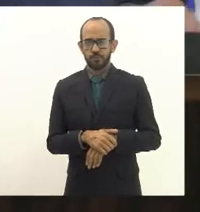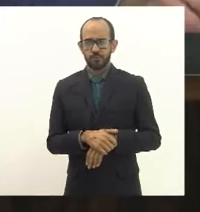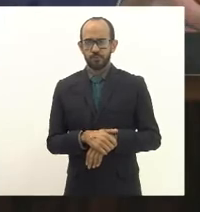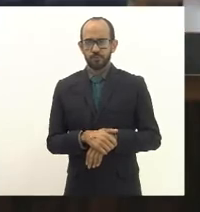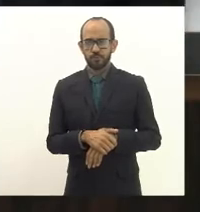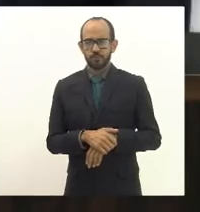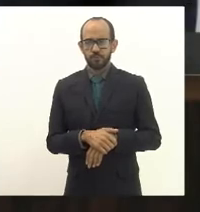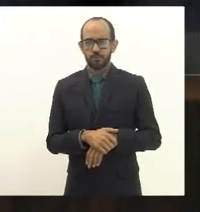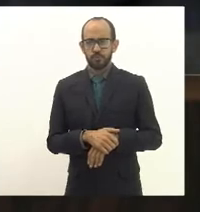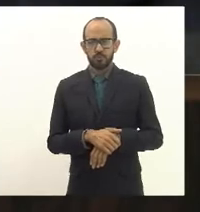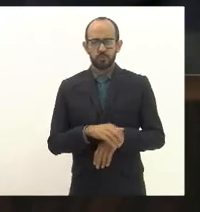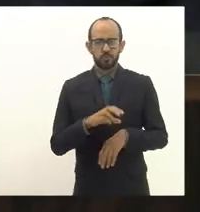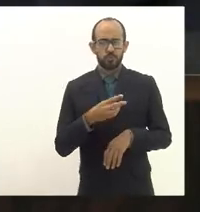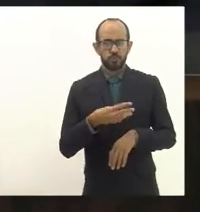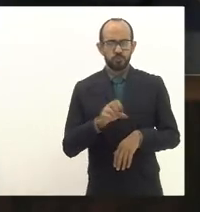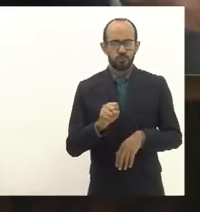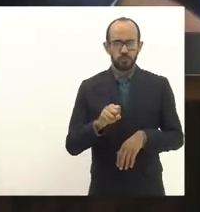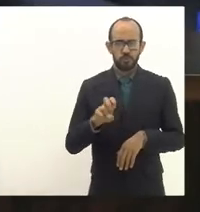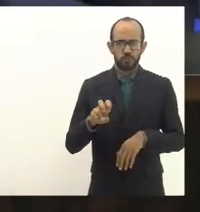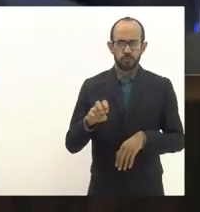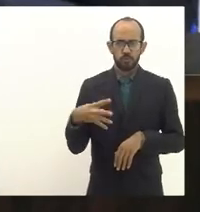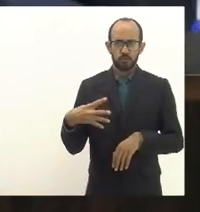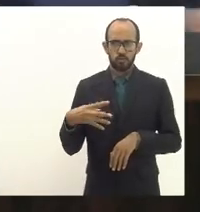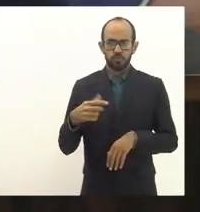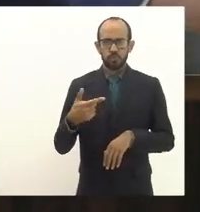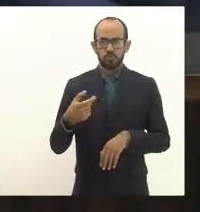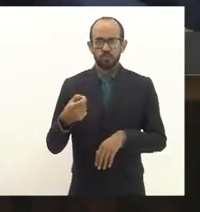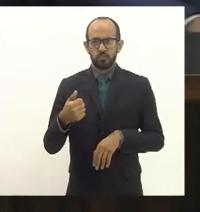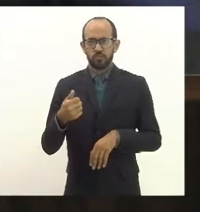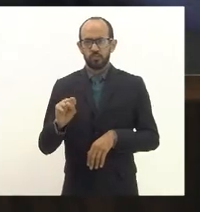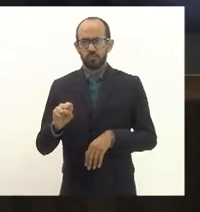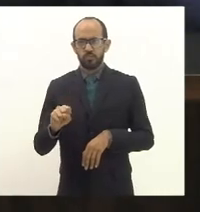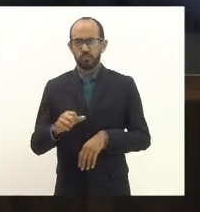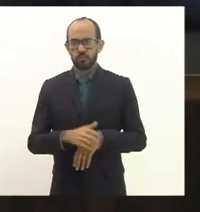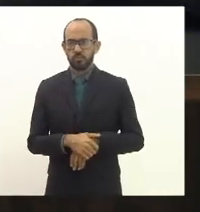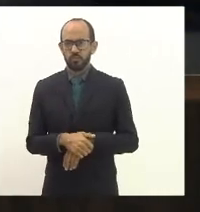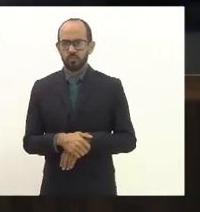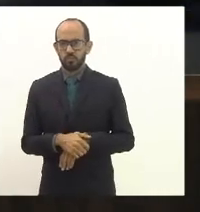projetos. 3854 de 18, deputado.